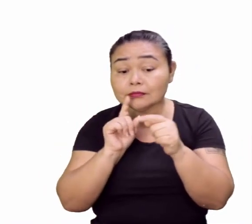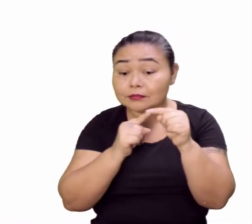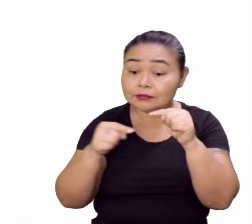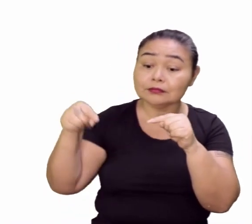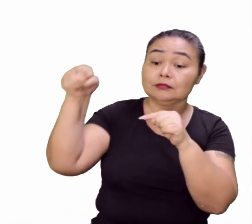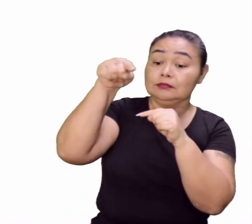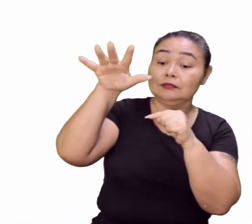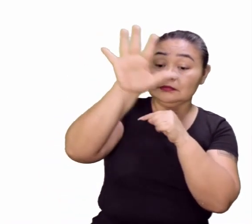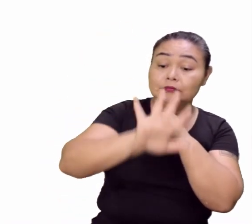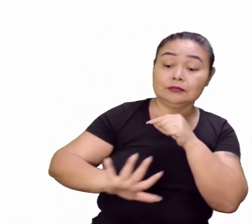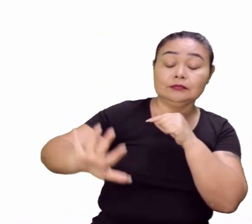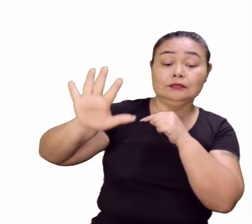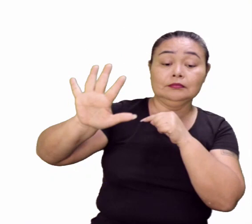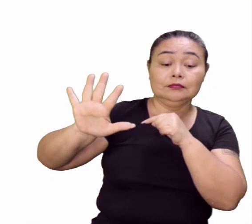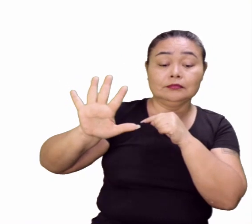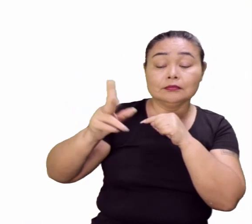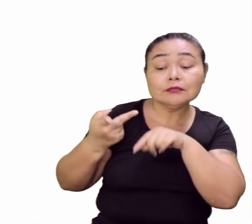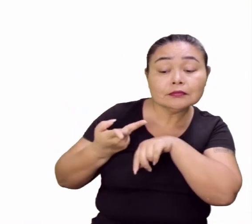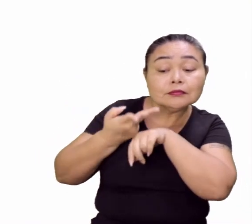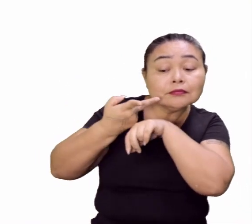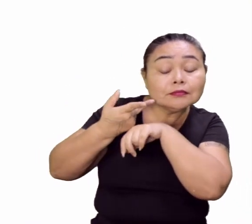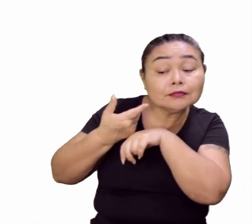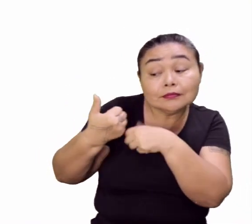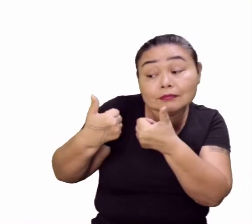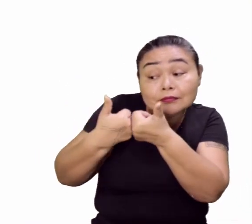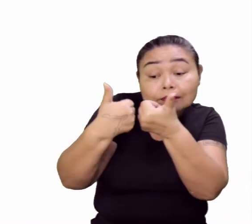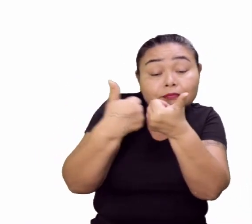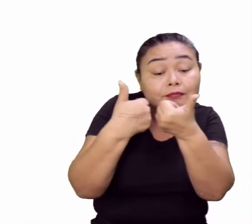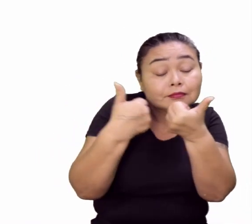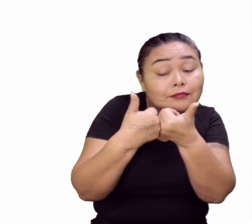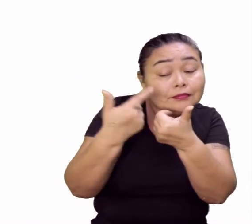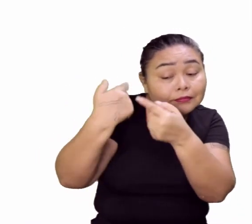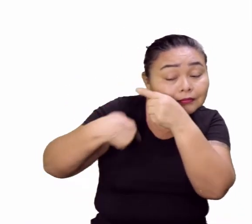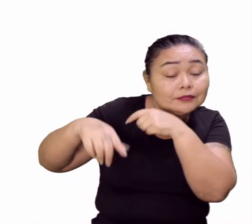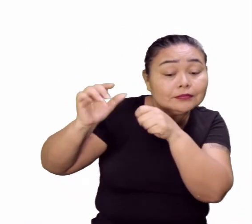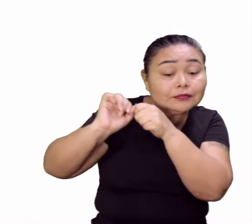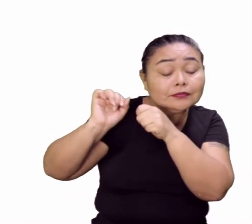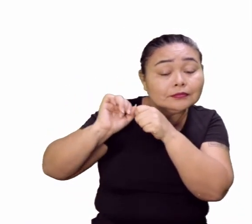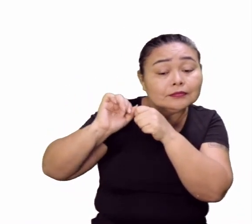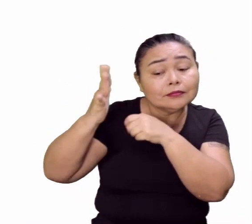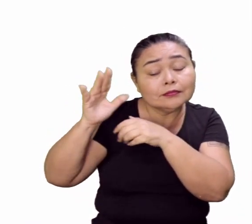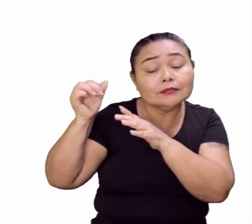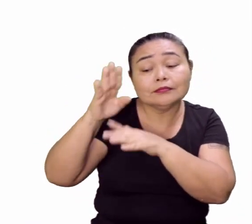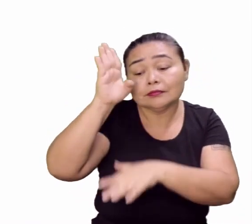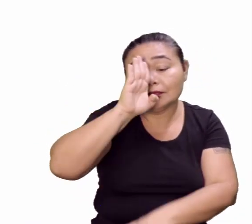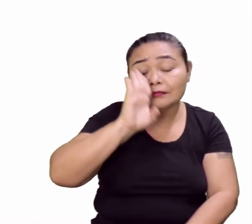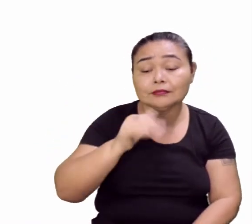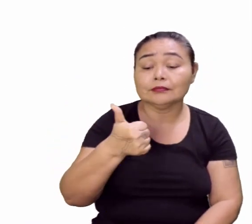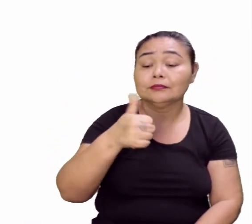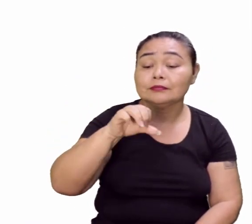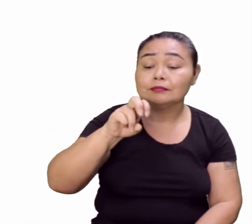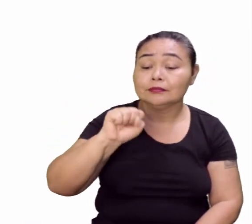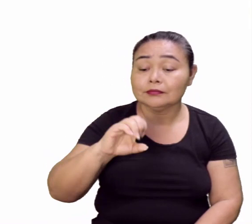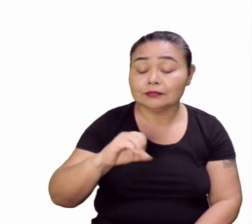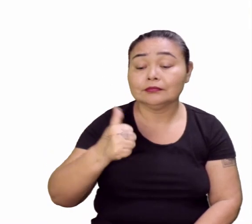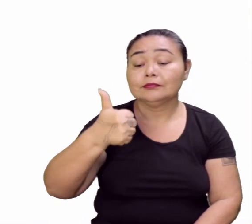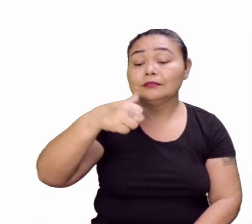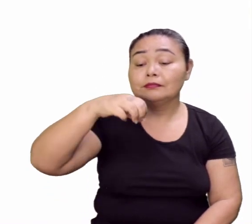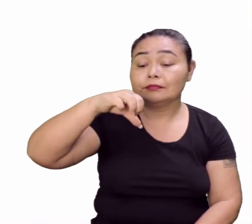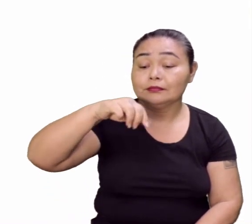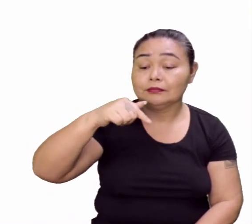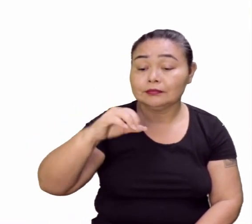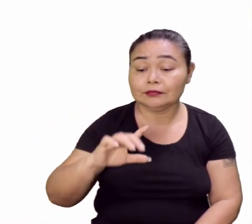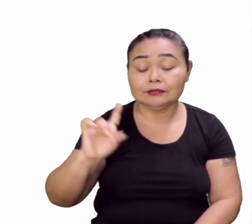metrópole nacional. Ela procurava a cidade mais próxima, porque na época, vamos colocar, aqui no Brasil, 1980,